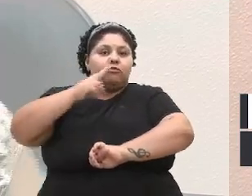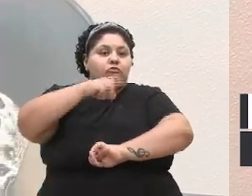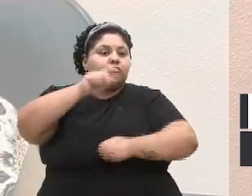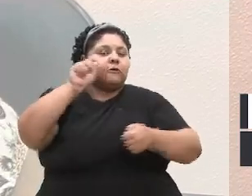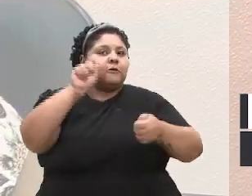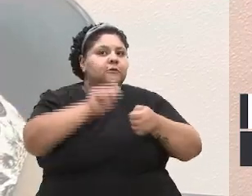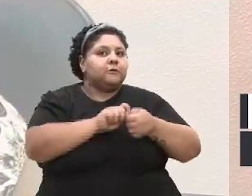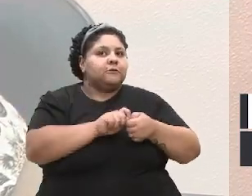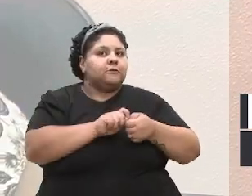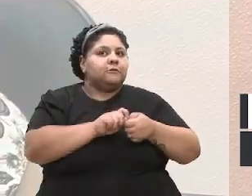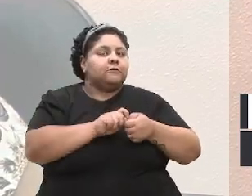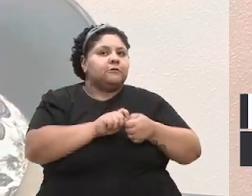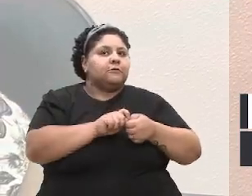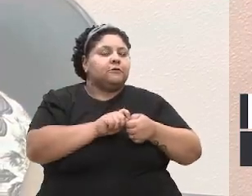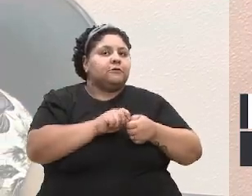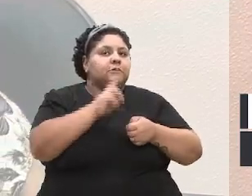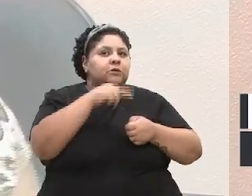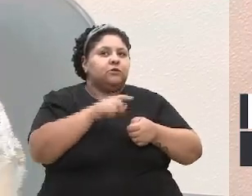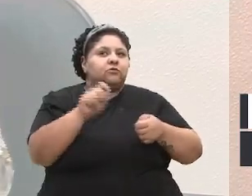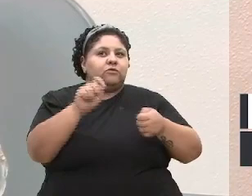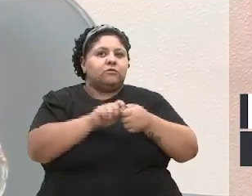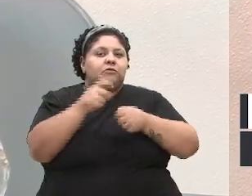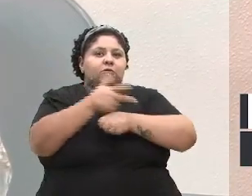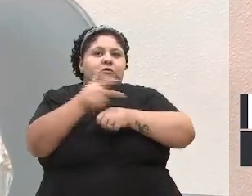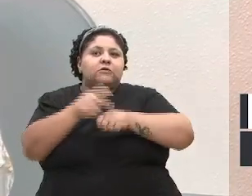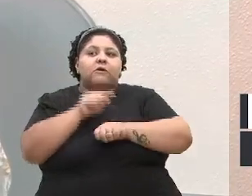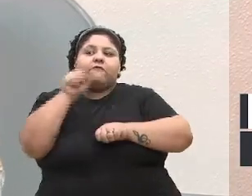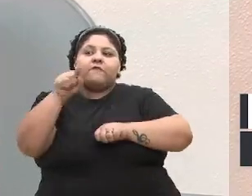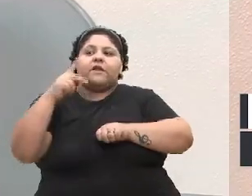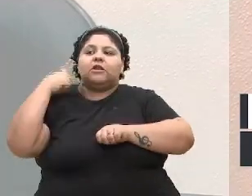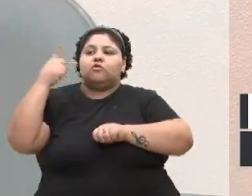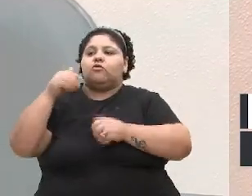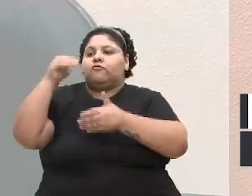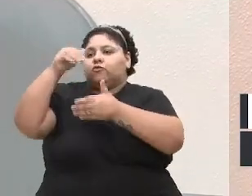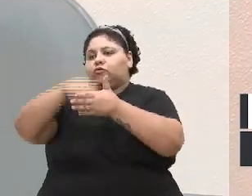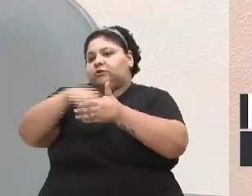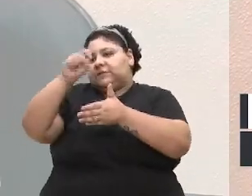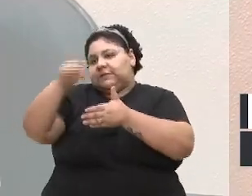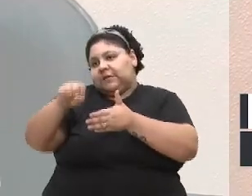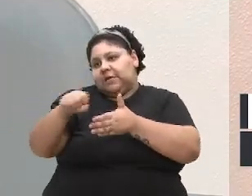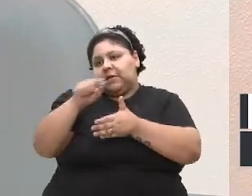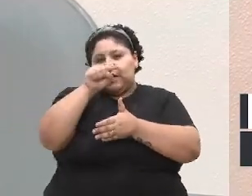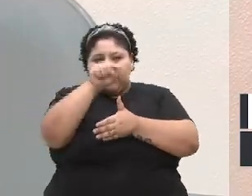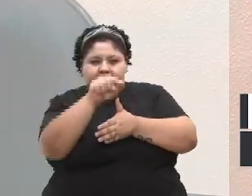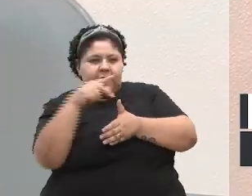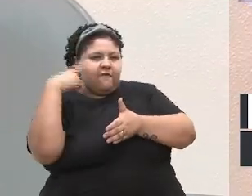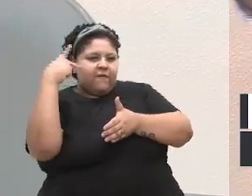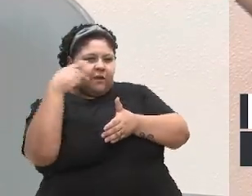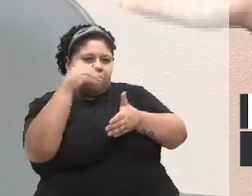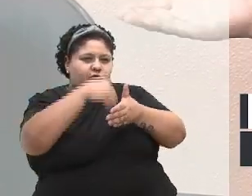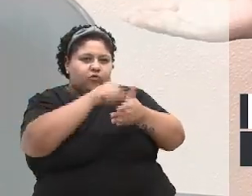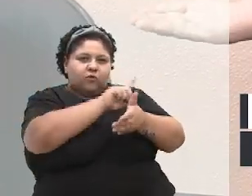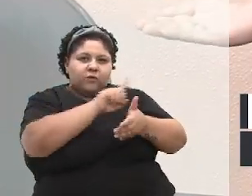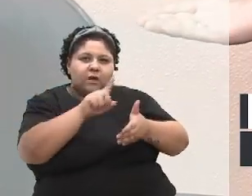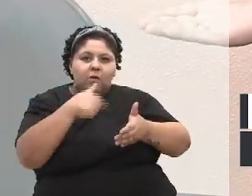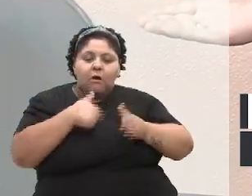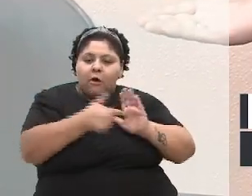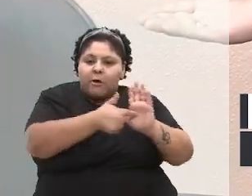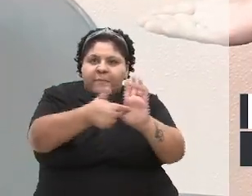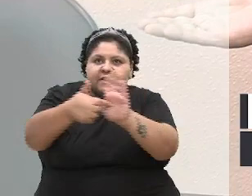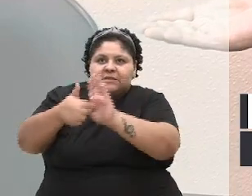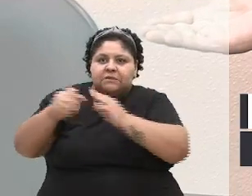também jamais fiz um vídeo dizendo, aquele votou desta forma, aquele outro votou de outra. Eu apresentei várias moções aqui que